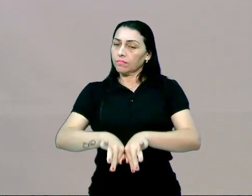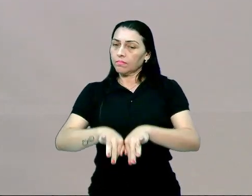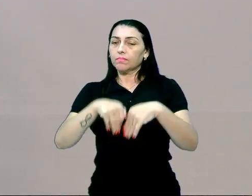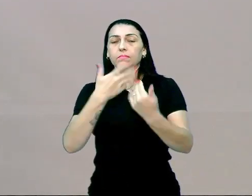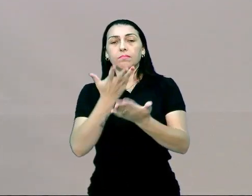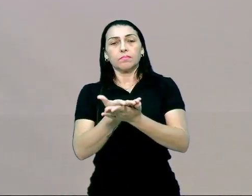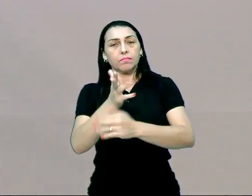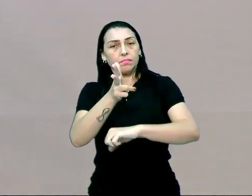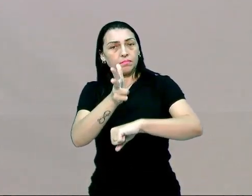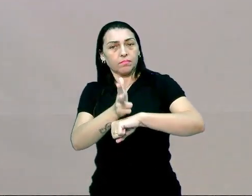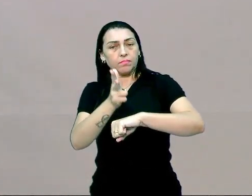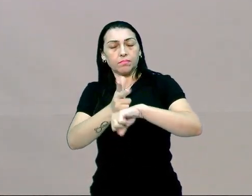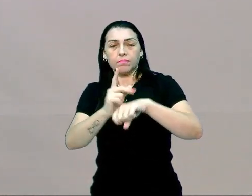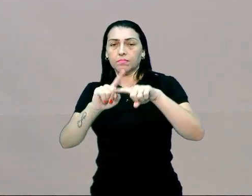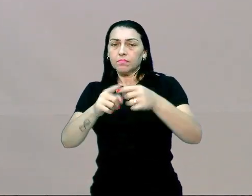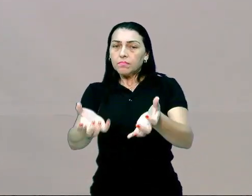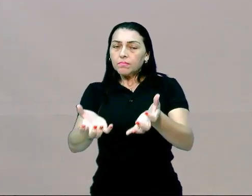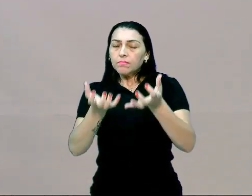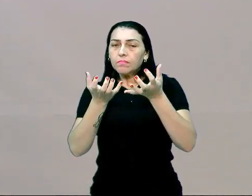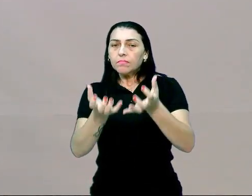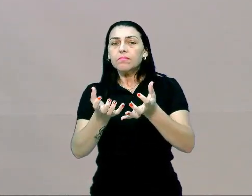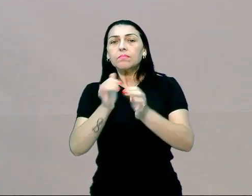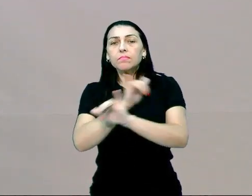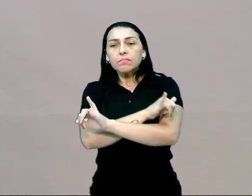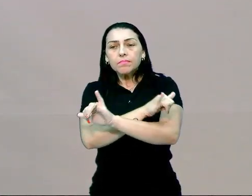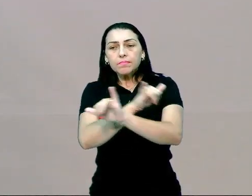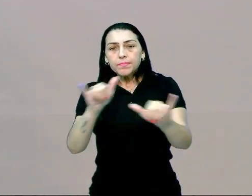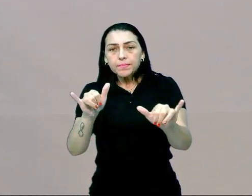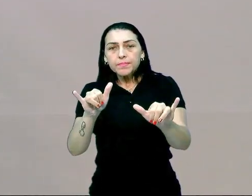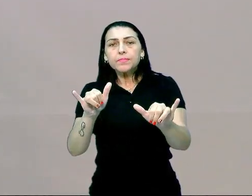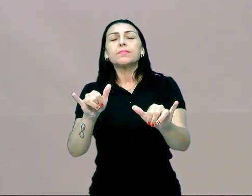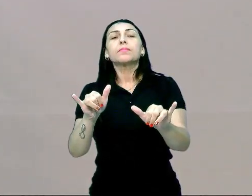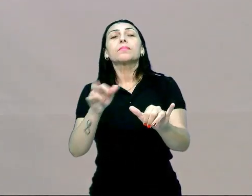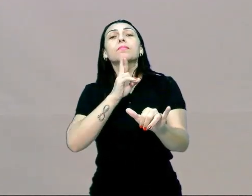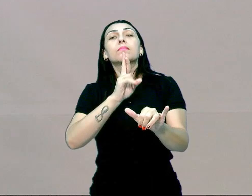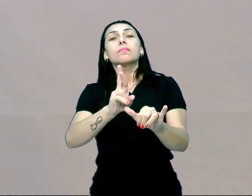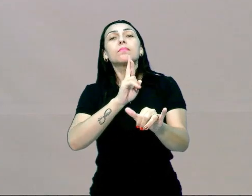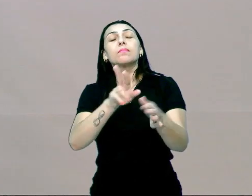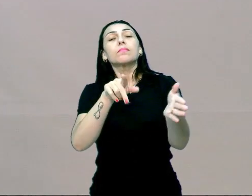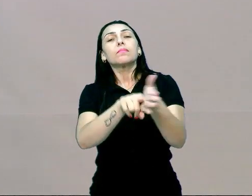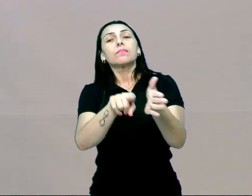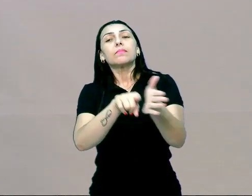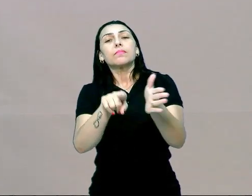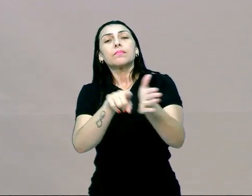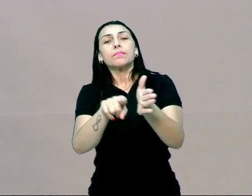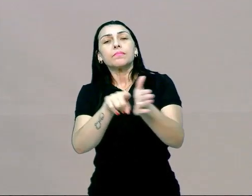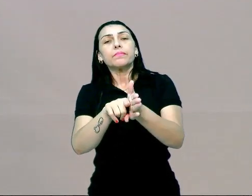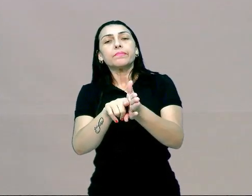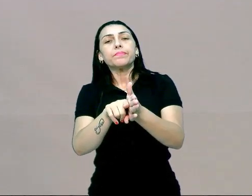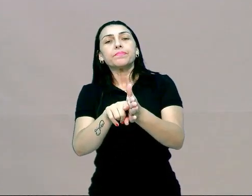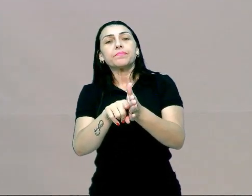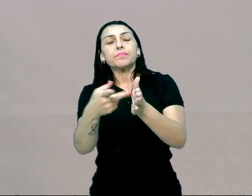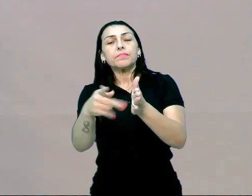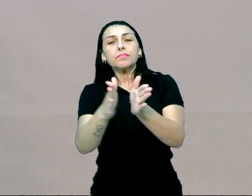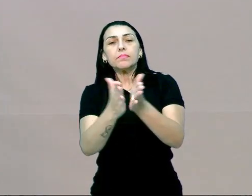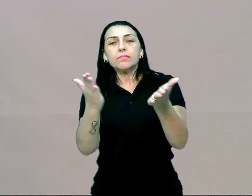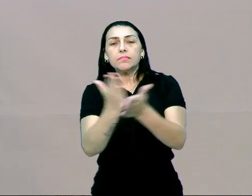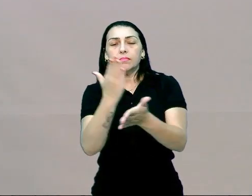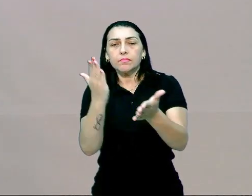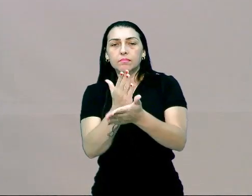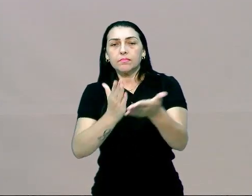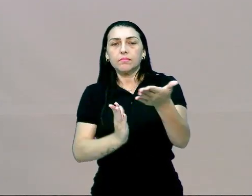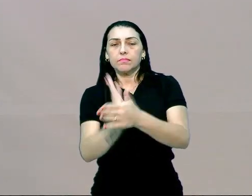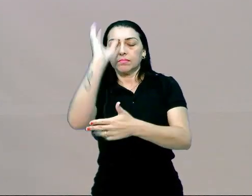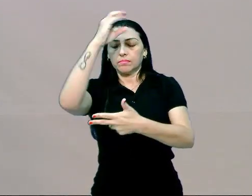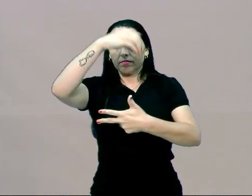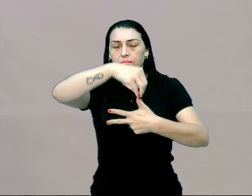esta videoaula, mas eu quero dar um aviso para você. Resolva as questões do seu livro A